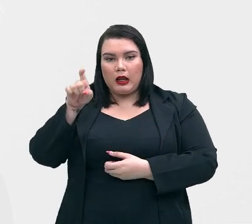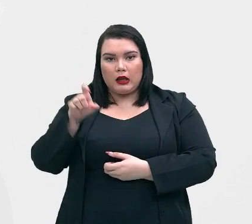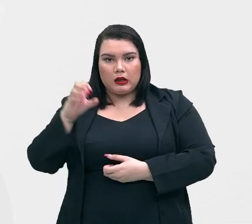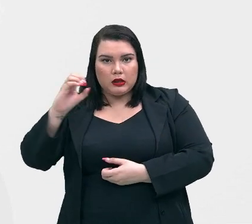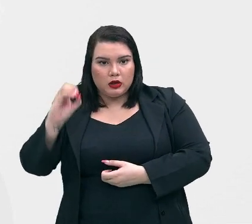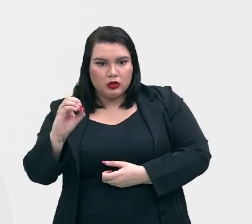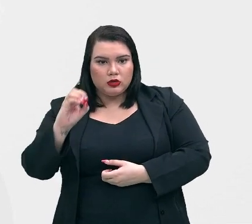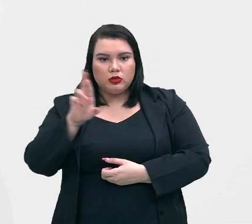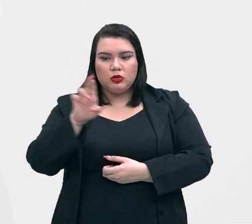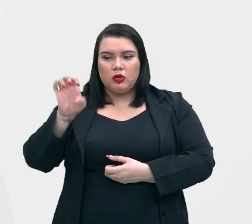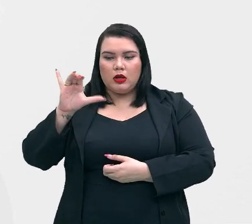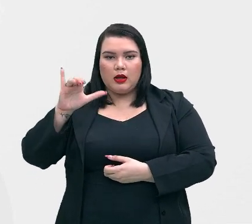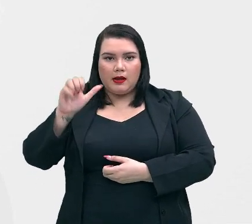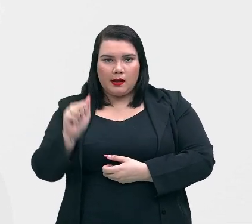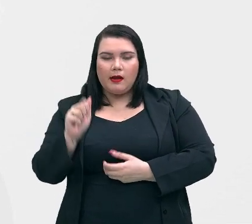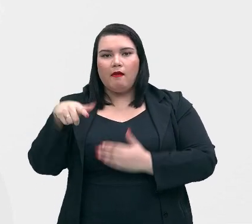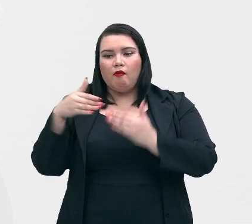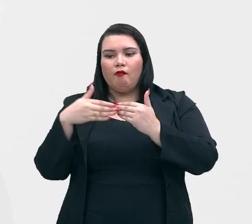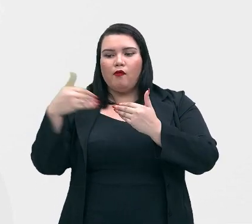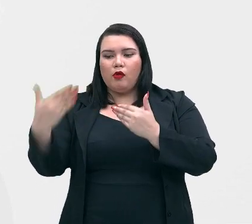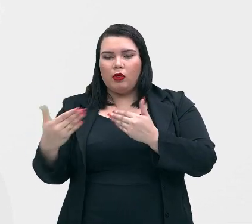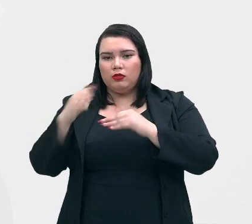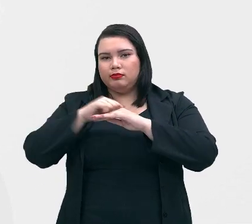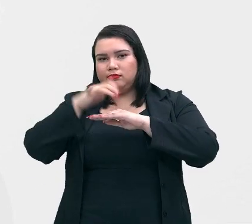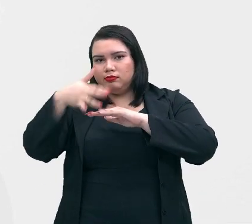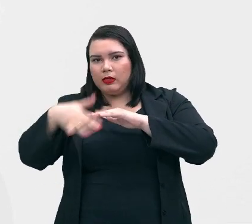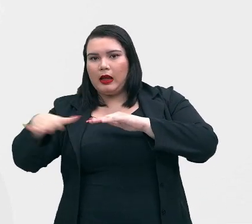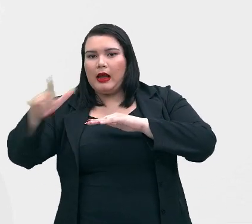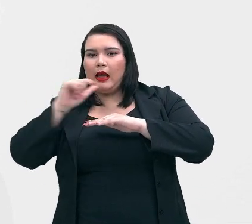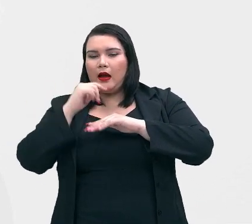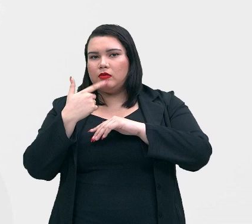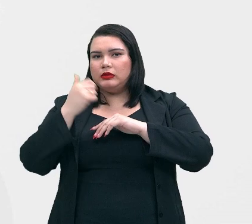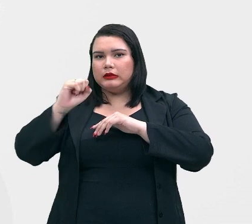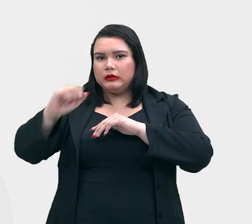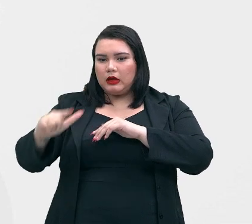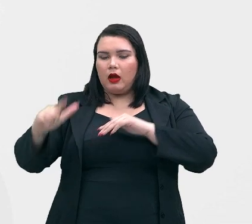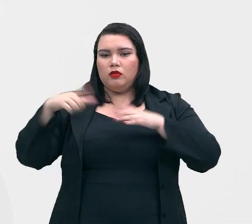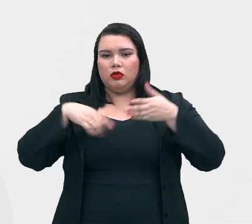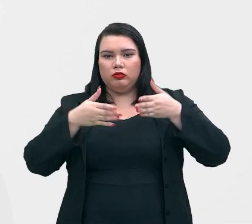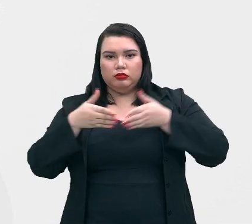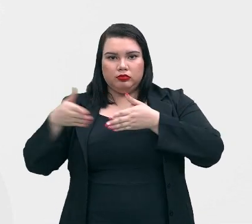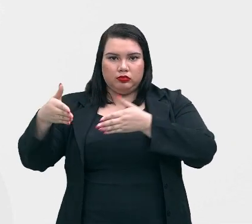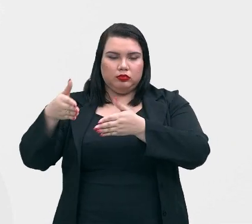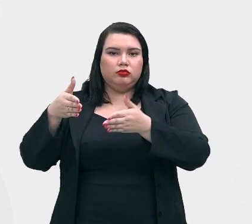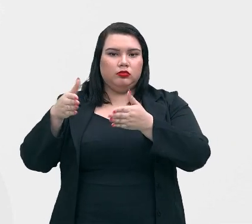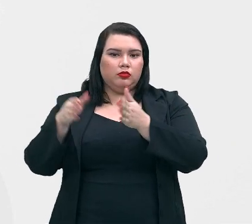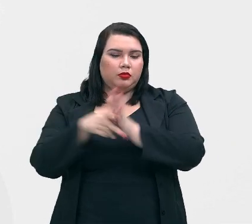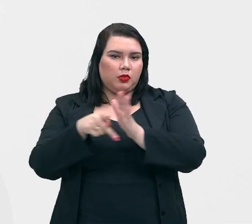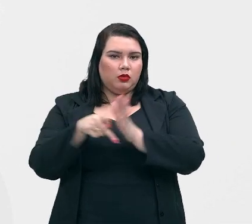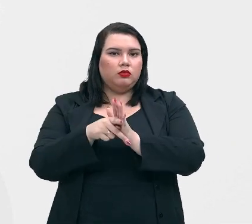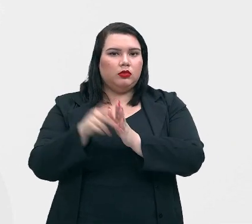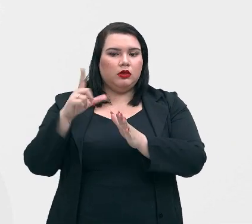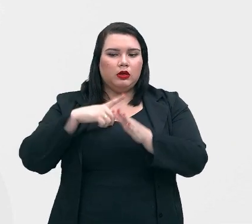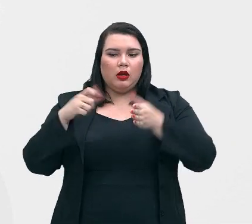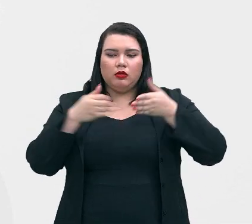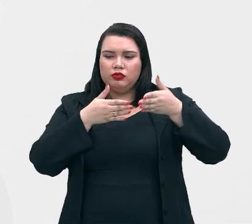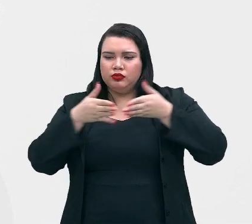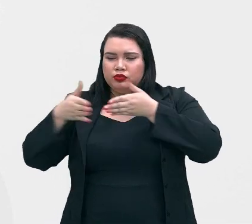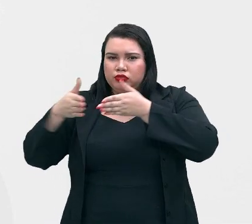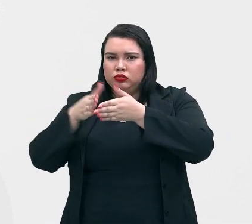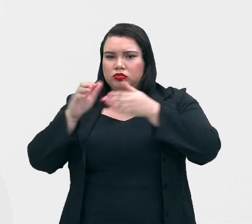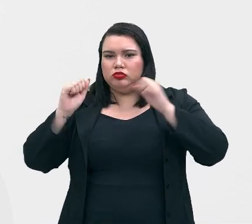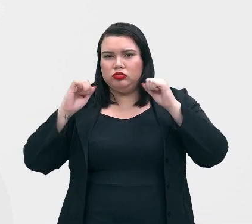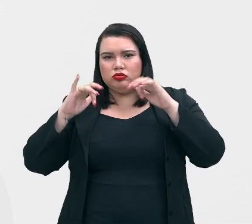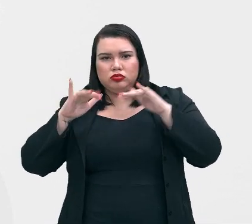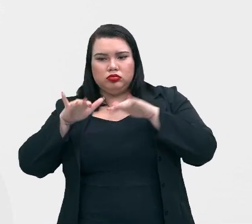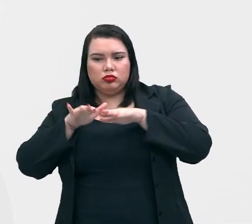é fora, já vai até o mar. Então, o exorreico é quando o rio nasce no interior do continente e vai até o seu fim,